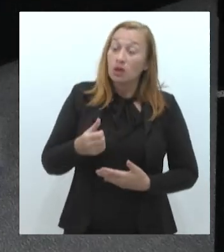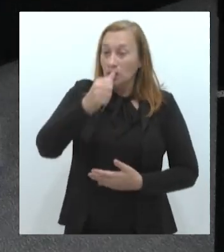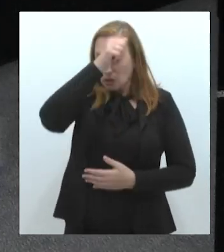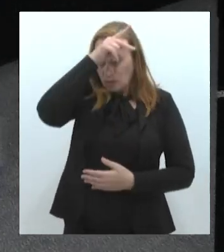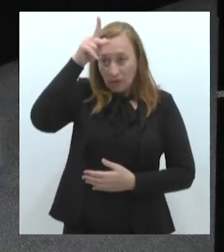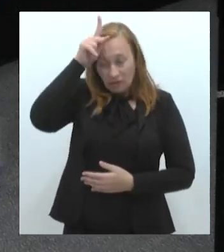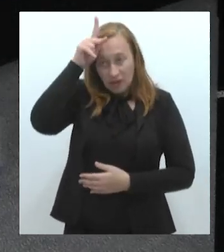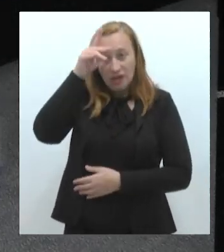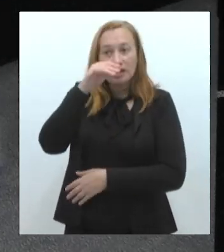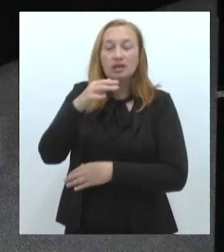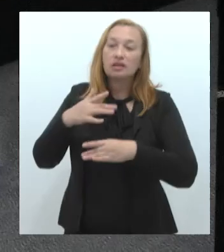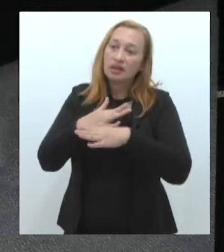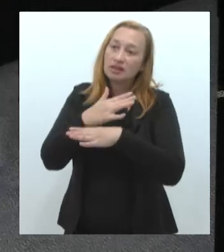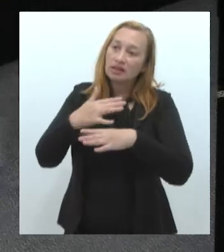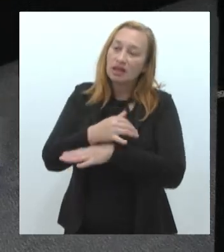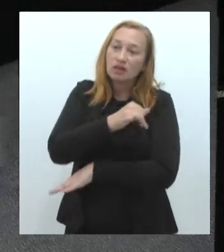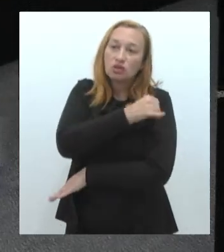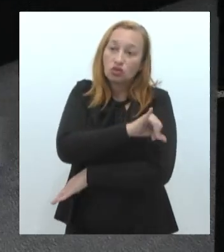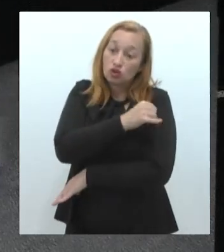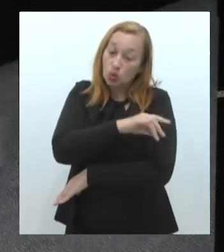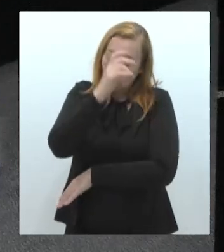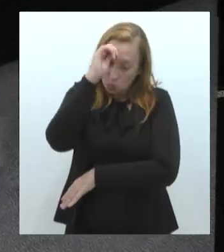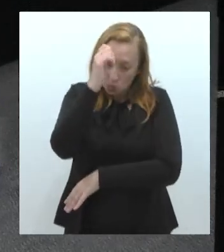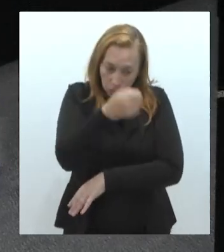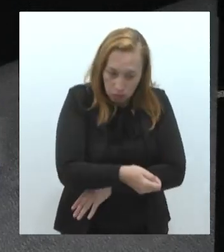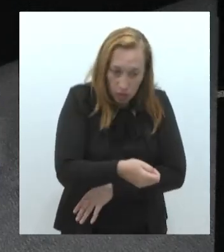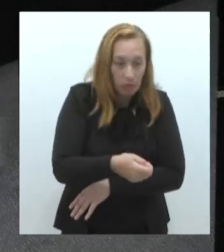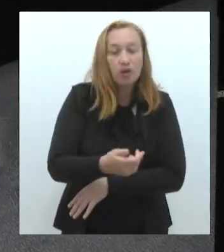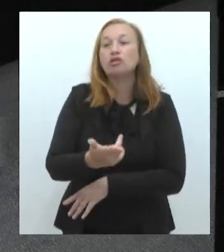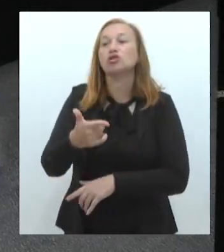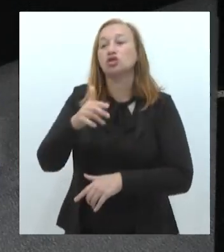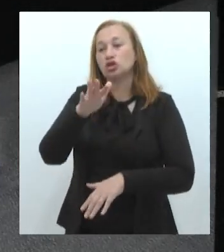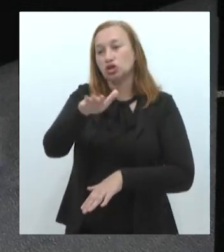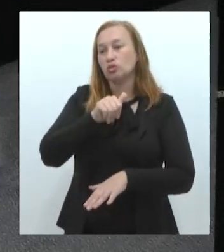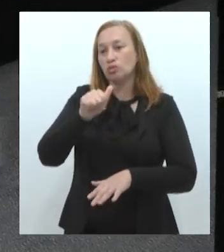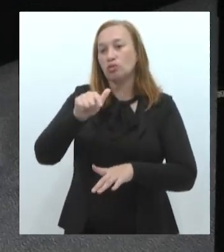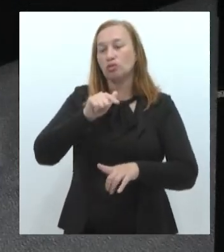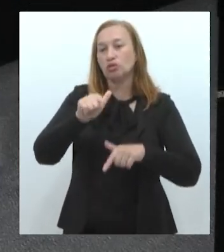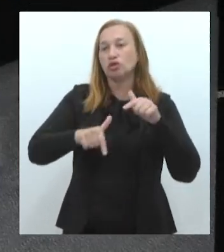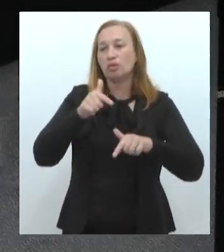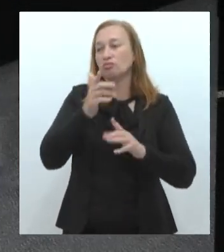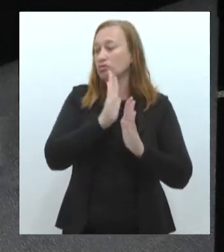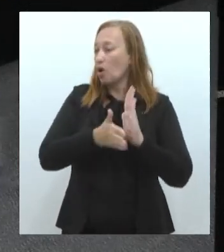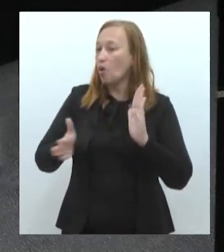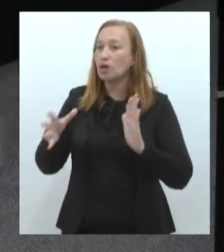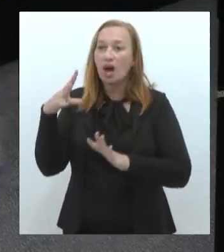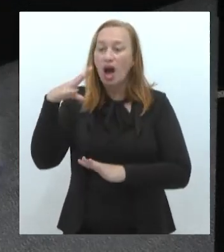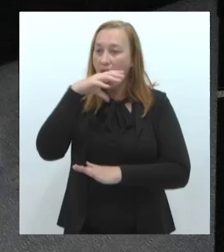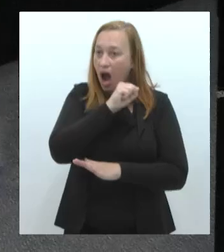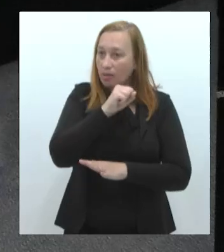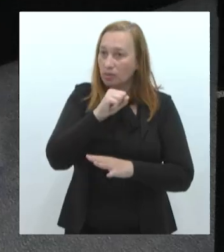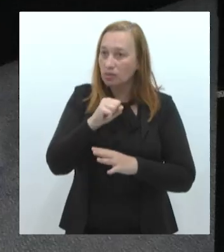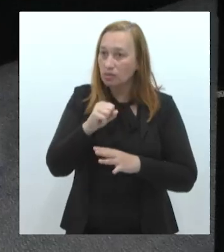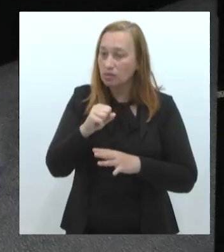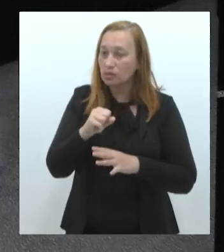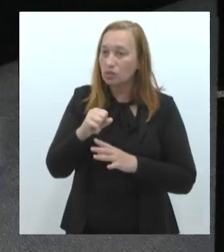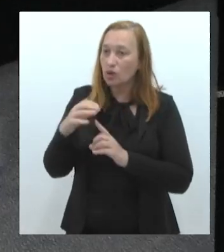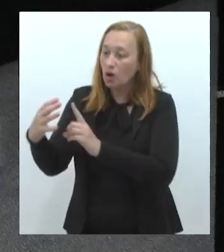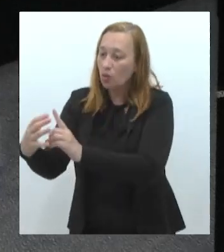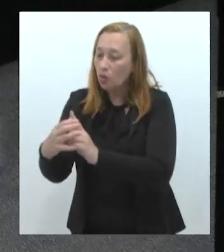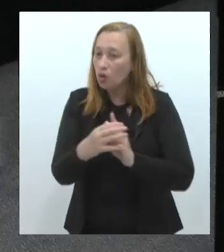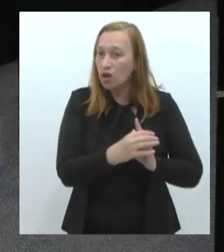da cidade do Rio de Janeiro, que eu tiro o chapéu, chamou os trabalhos à ordem e imediatamente abraçou